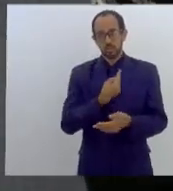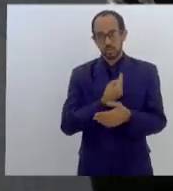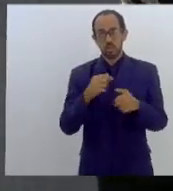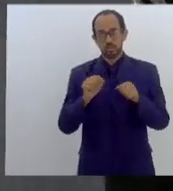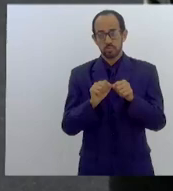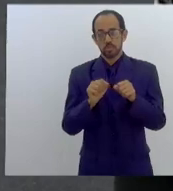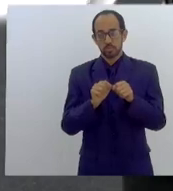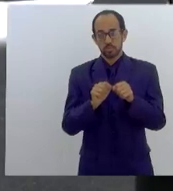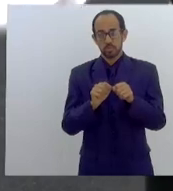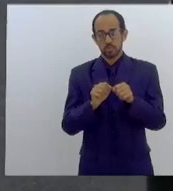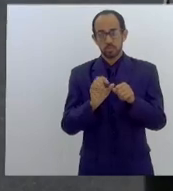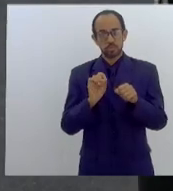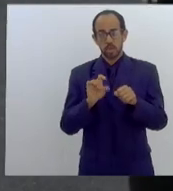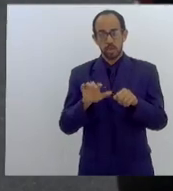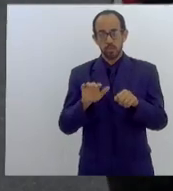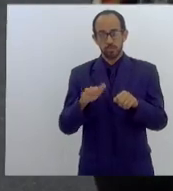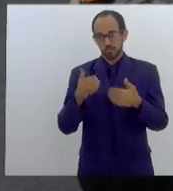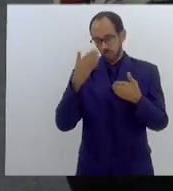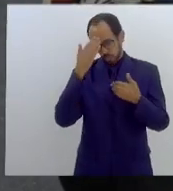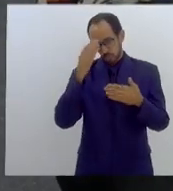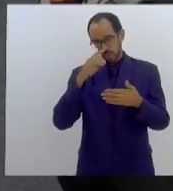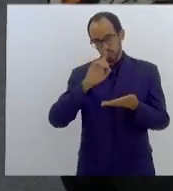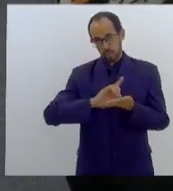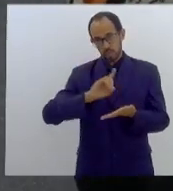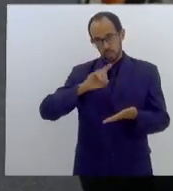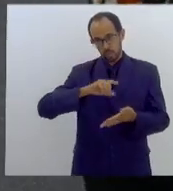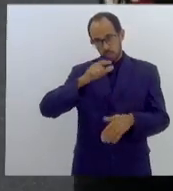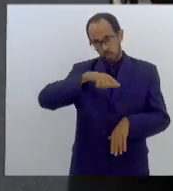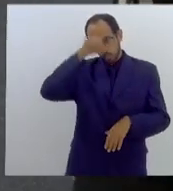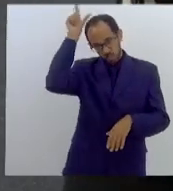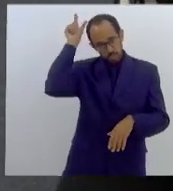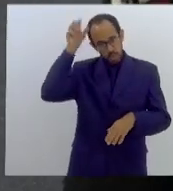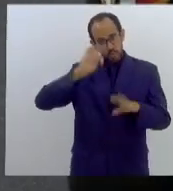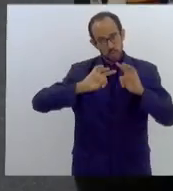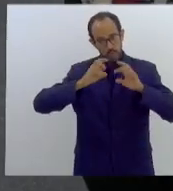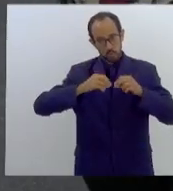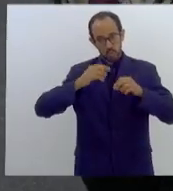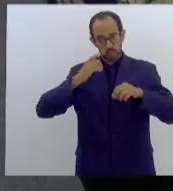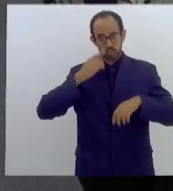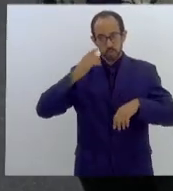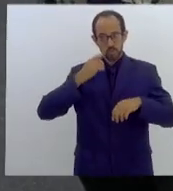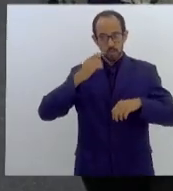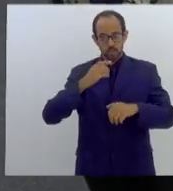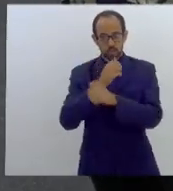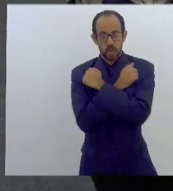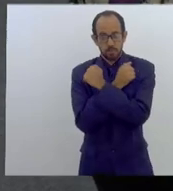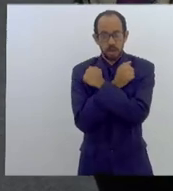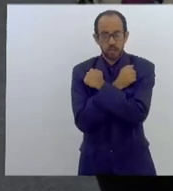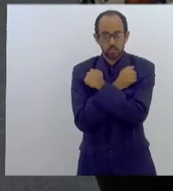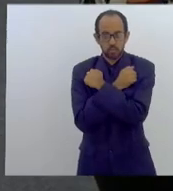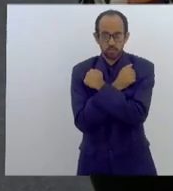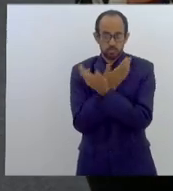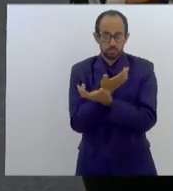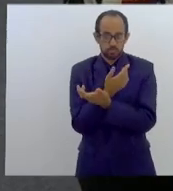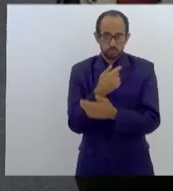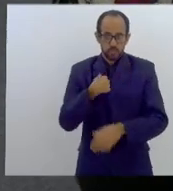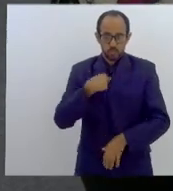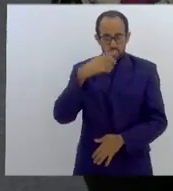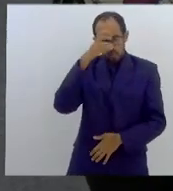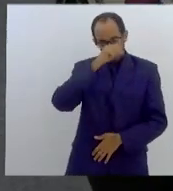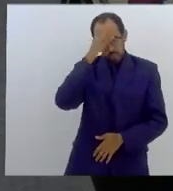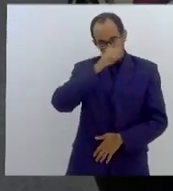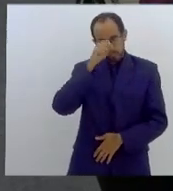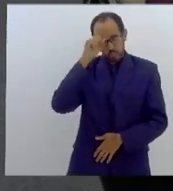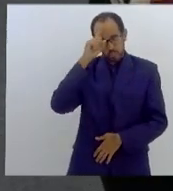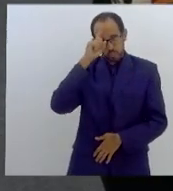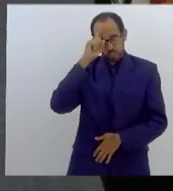presidente. Eu agradeço ao doutor Luiz Paulo, a todos os deputados, um abraço e estou aprendendo cada dia mais. Um dia